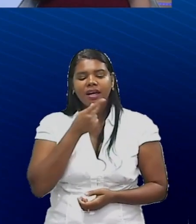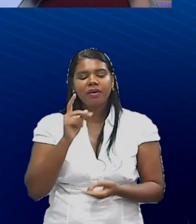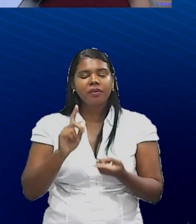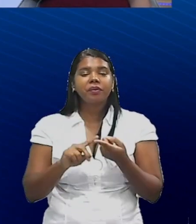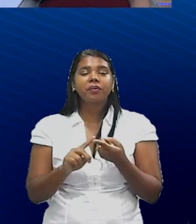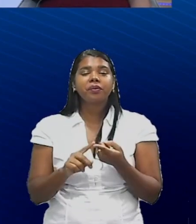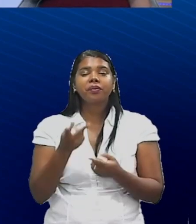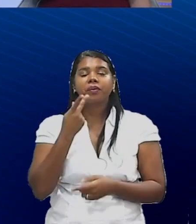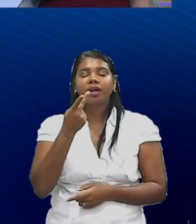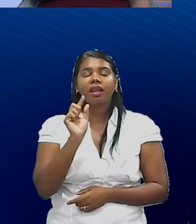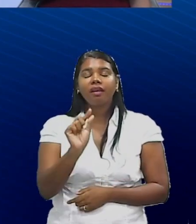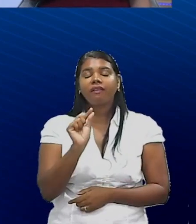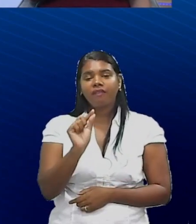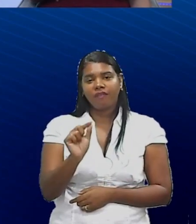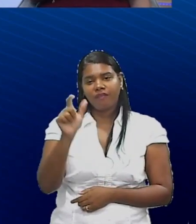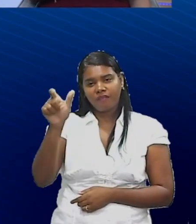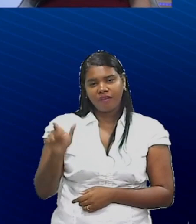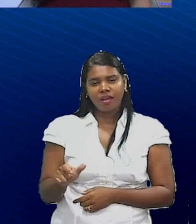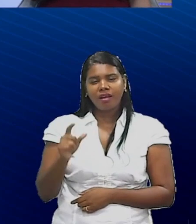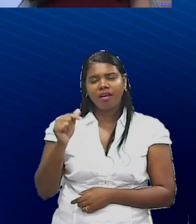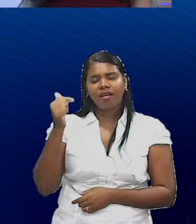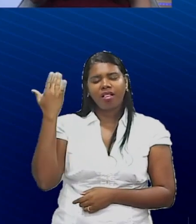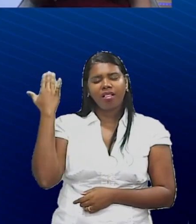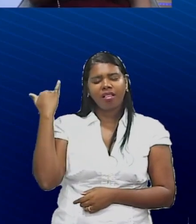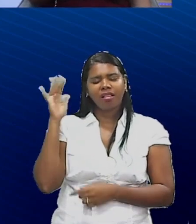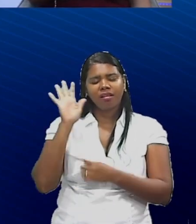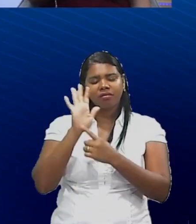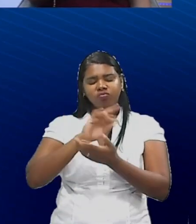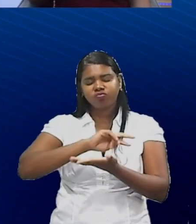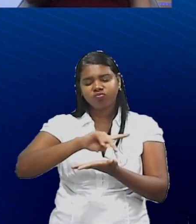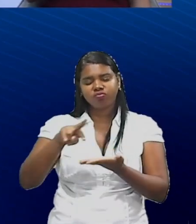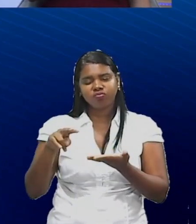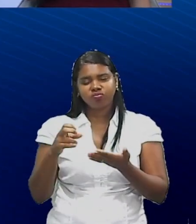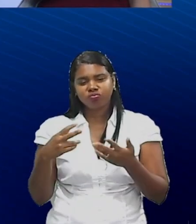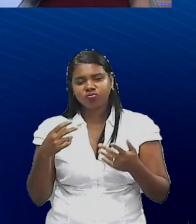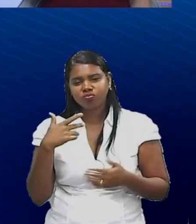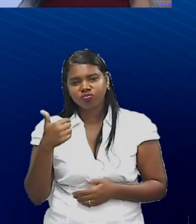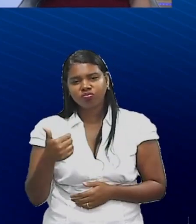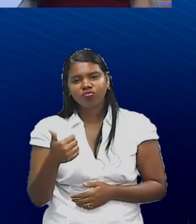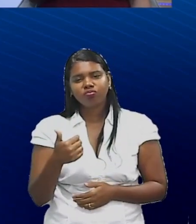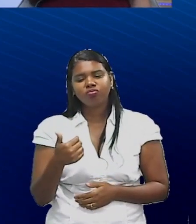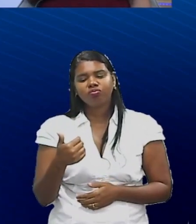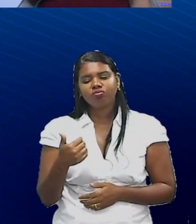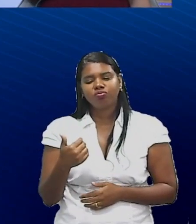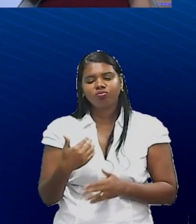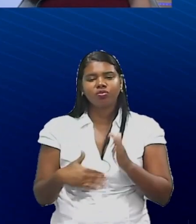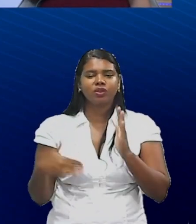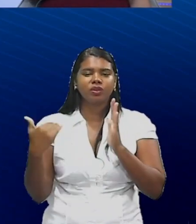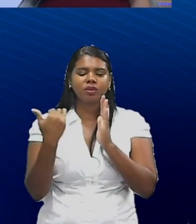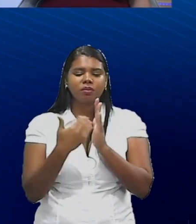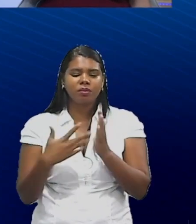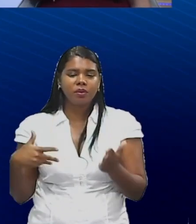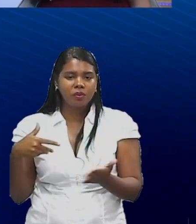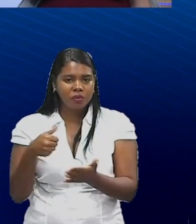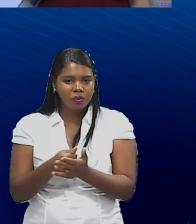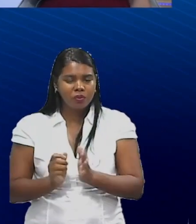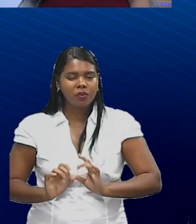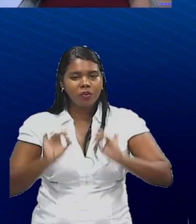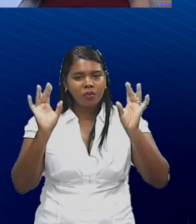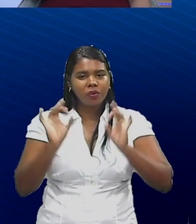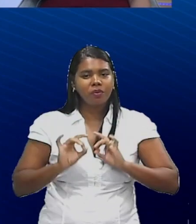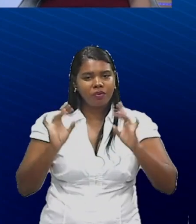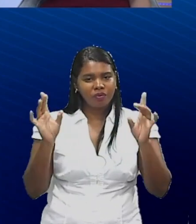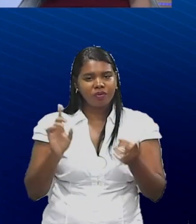que ele afirma que um cliente antigo apresenta uma série de vantagens, como aumento do porte de compras, venda